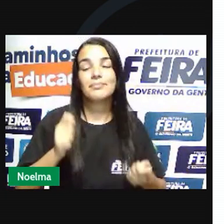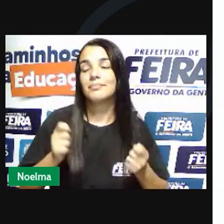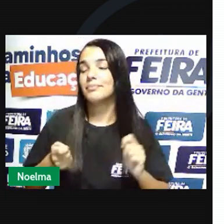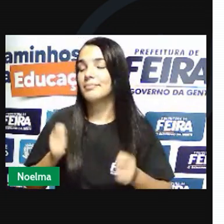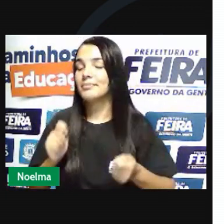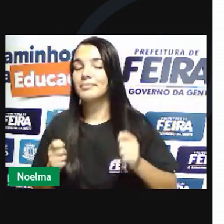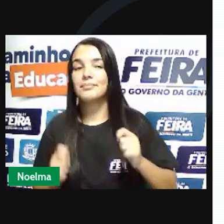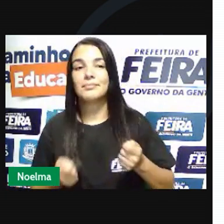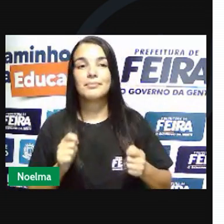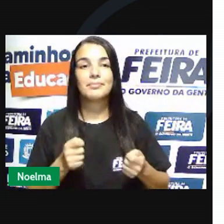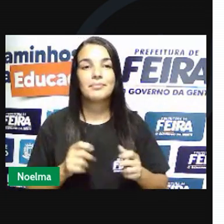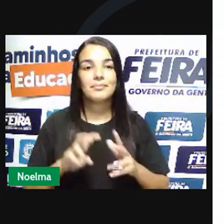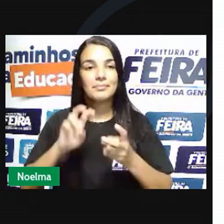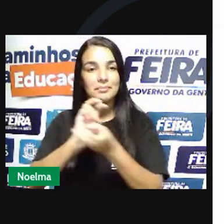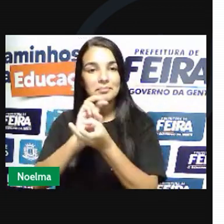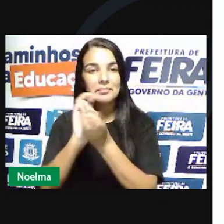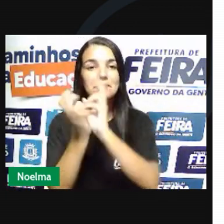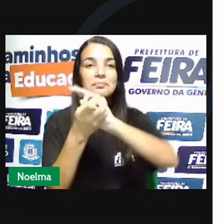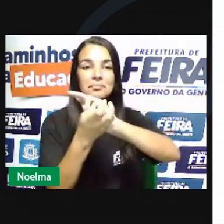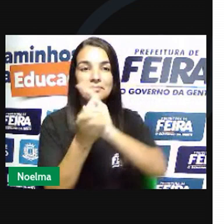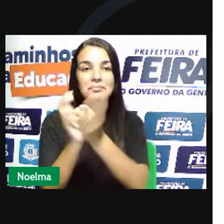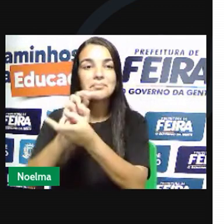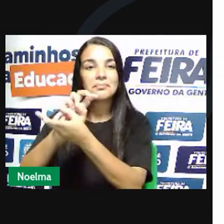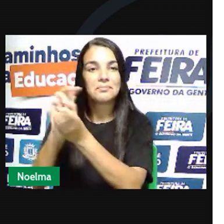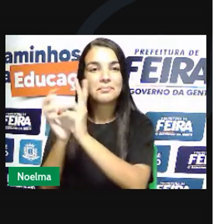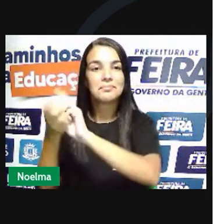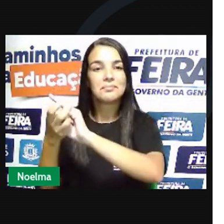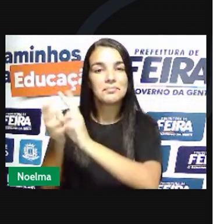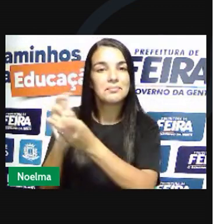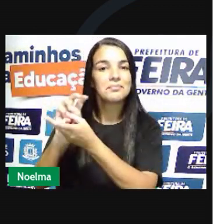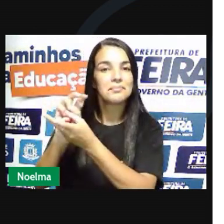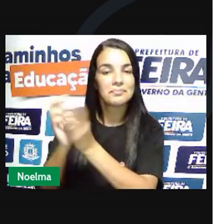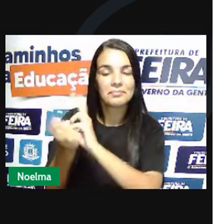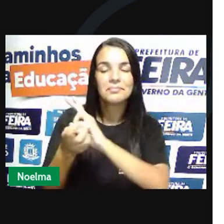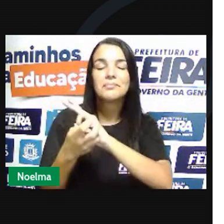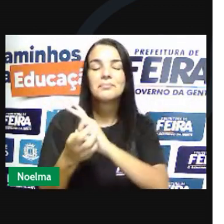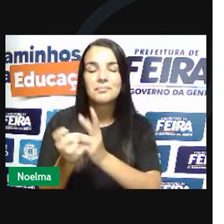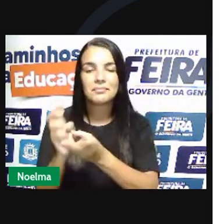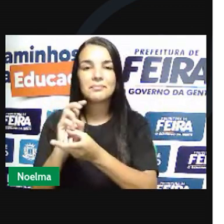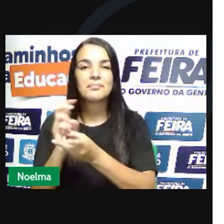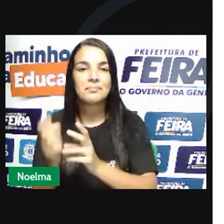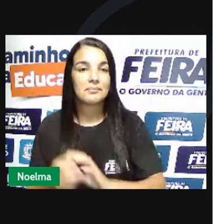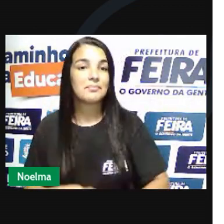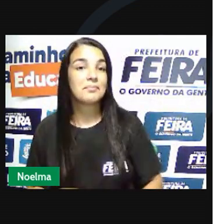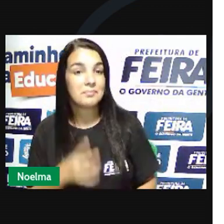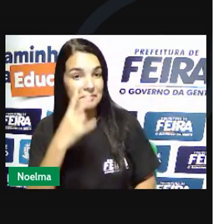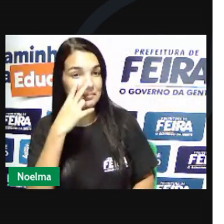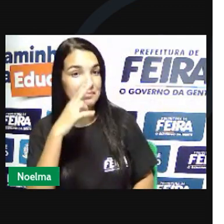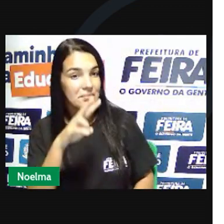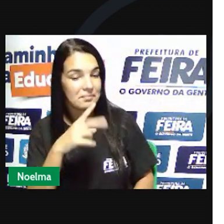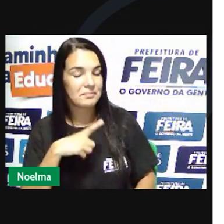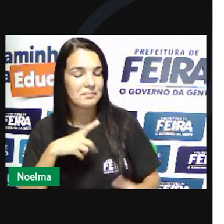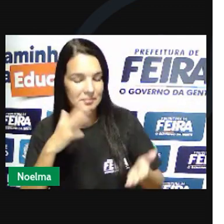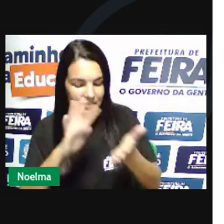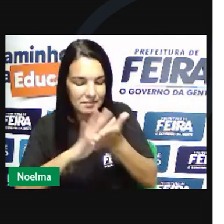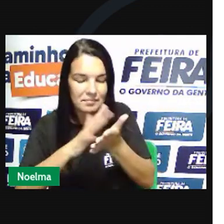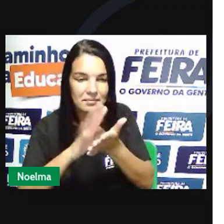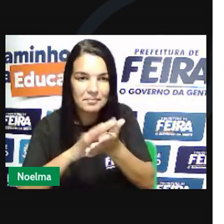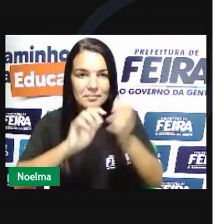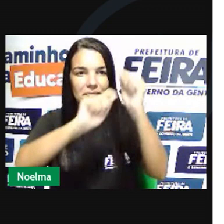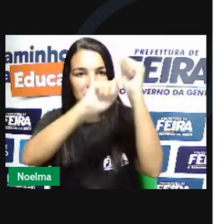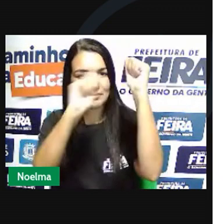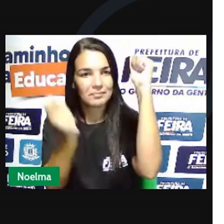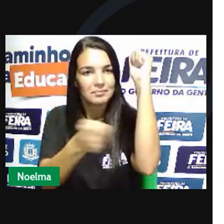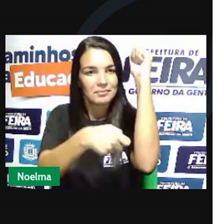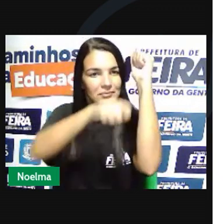camarada. Vamos nos embora. Vamos nos embora, camarada. Ai, ai, ai, ai. Oquilele, lai,